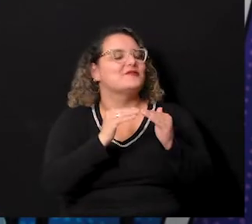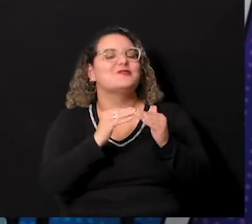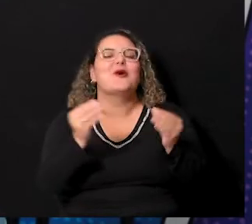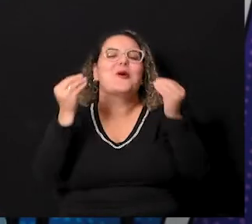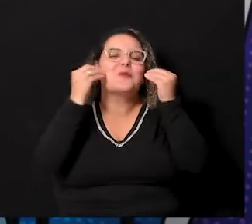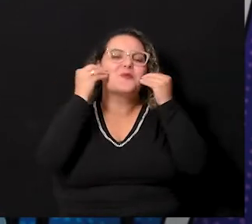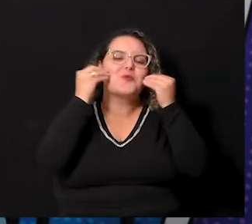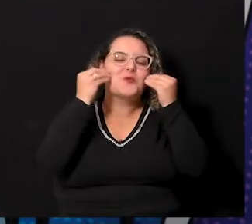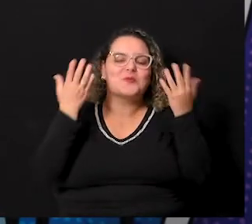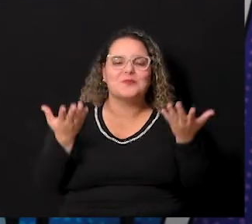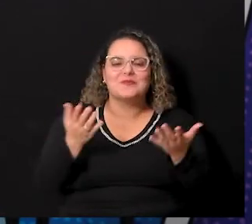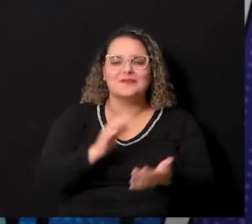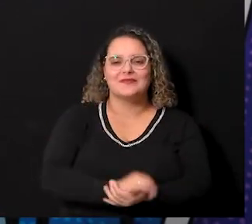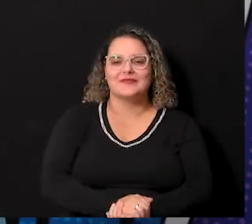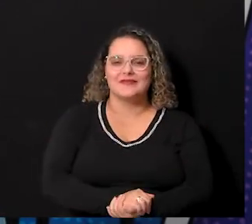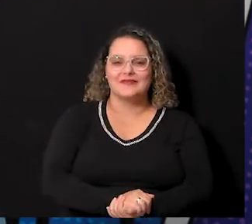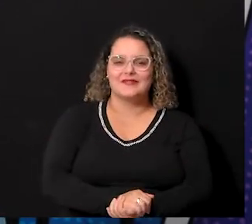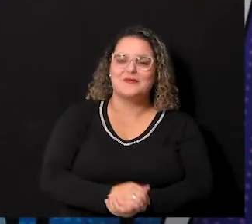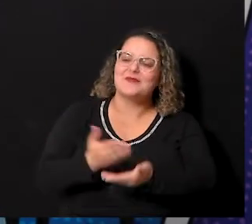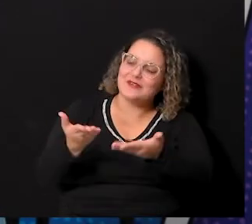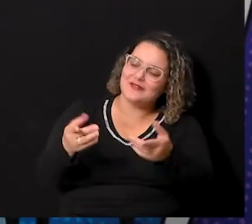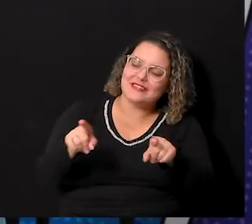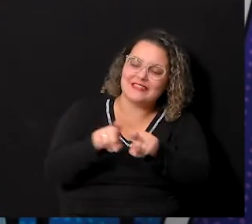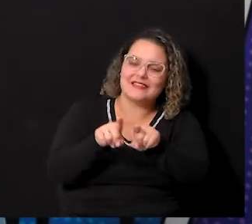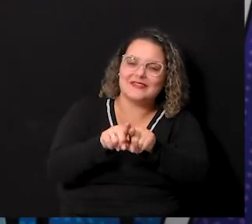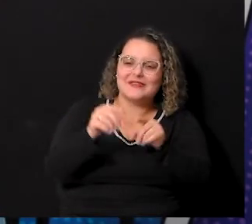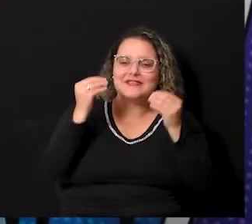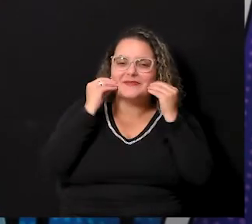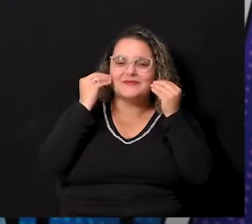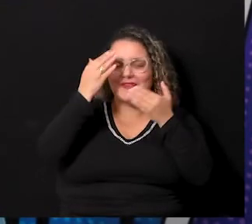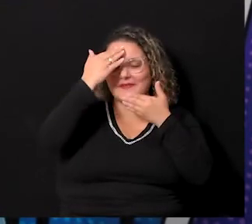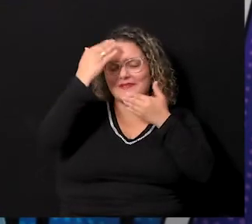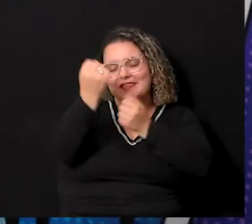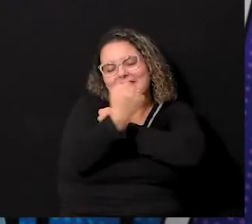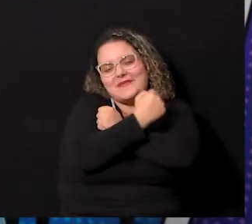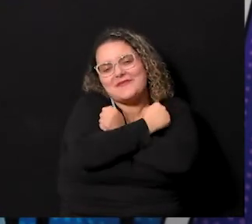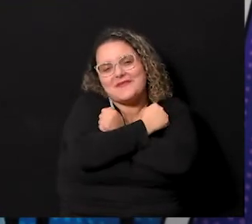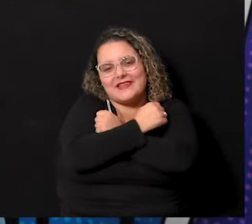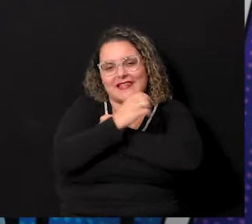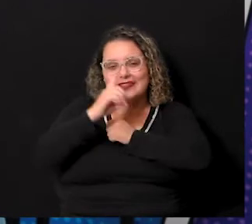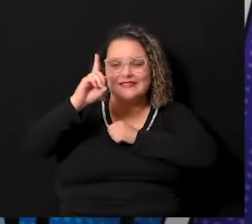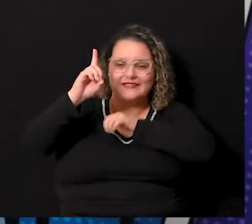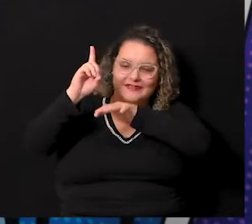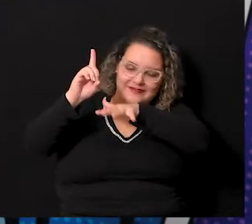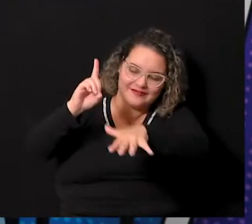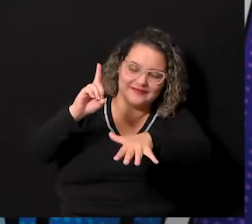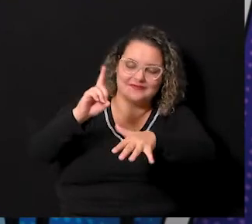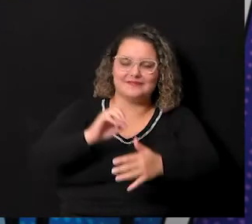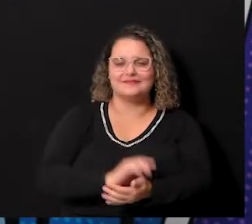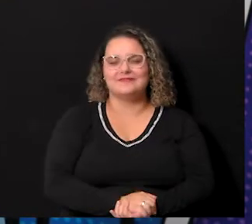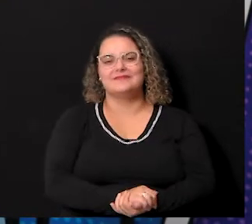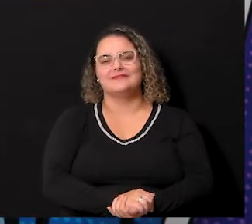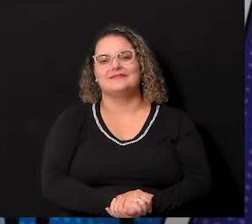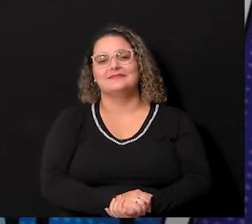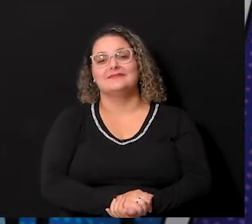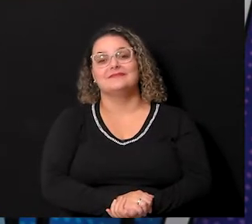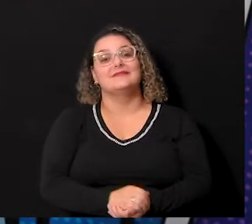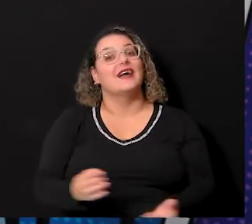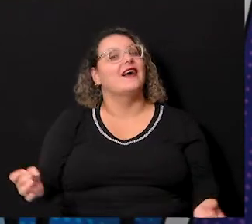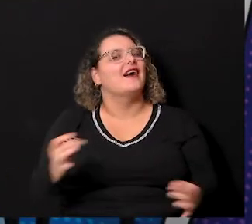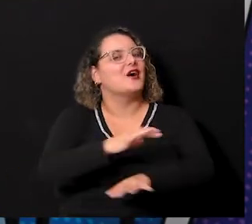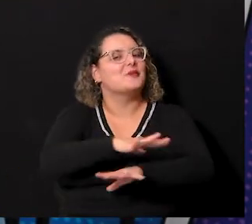Fechou, combinado. Um super beijo. Para você também, muito obrigada. Um abraço, fica com Deus. Muito